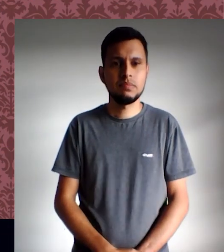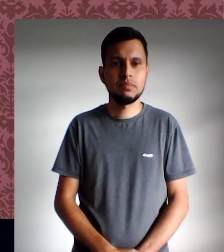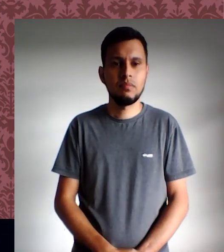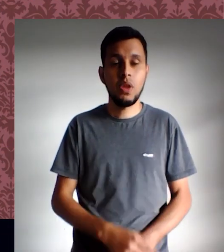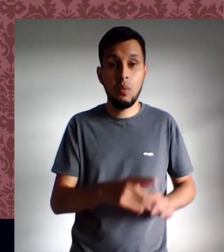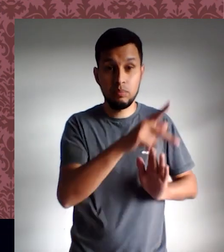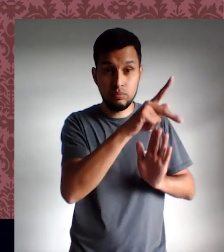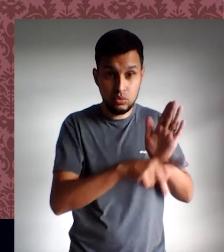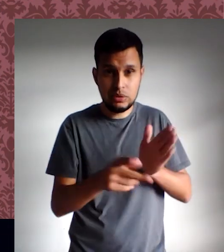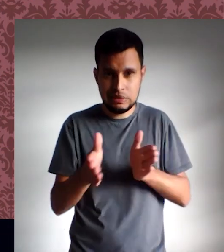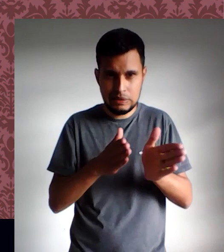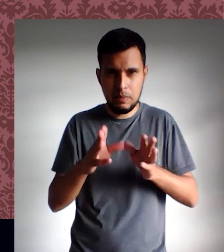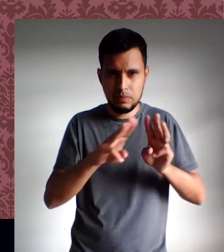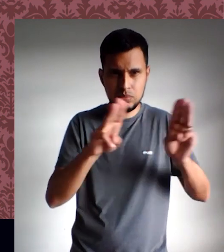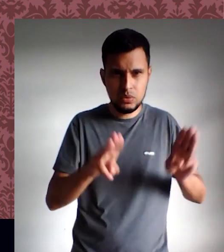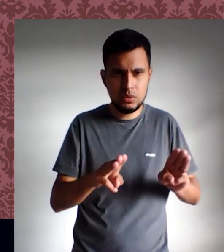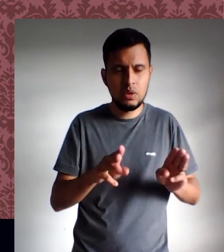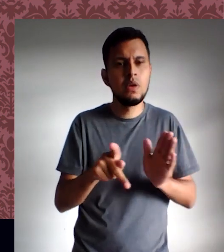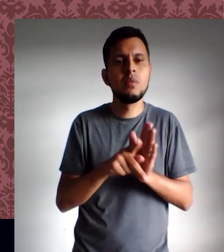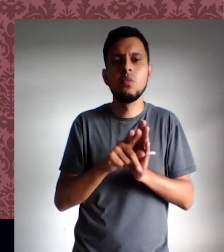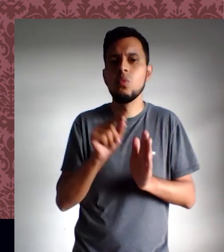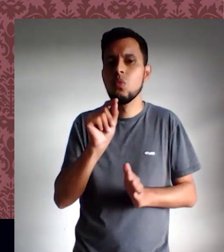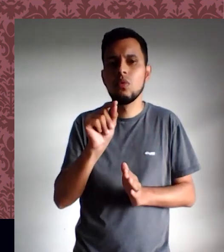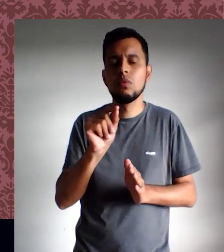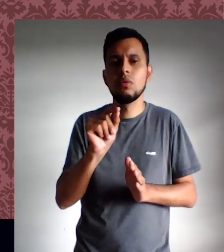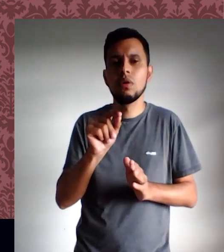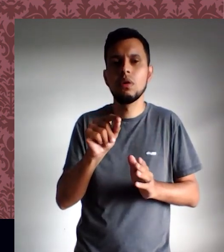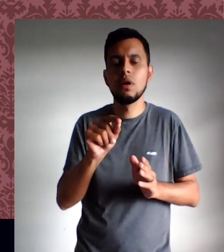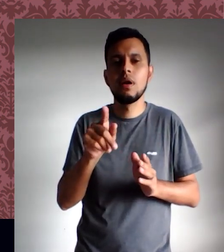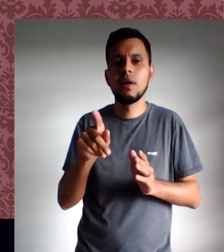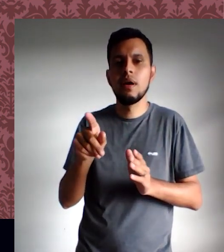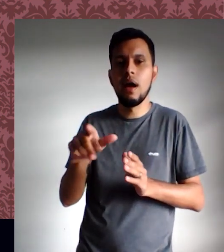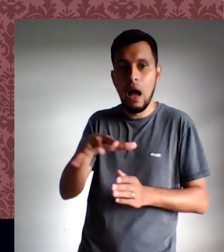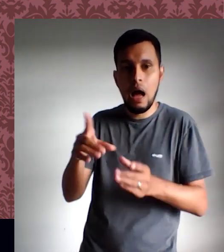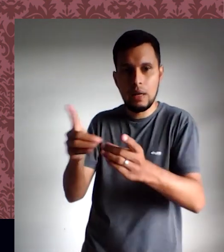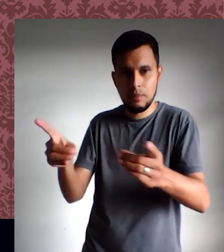projetos de acessibilidade nos museus fazem parte dos setores